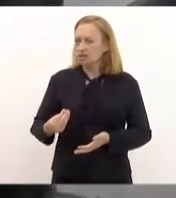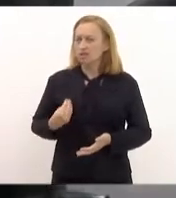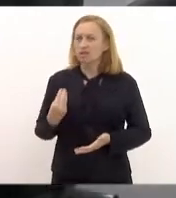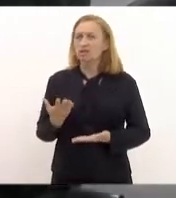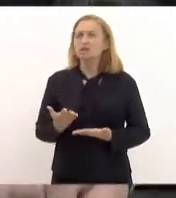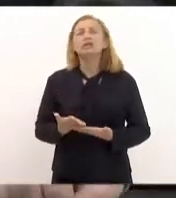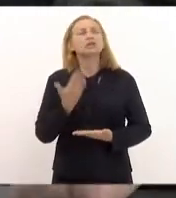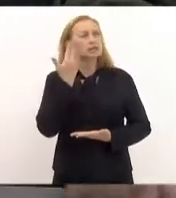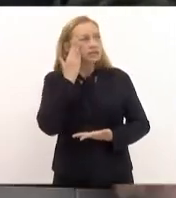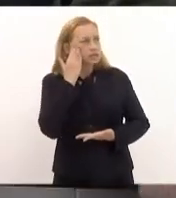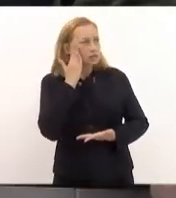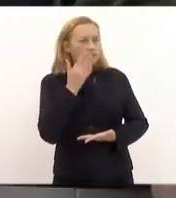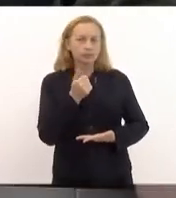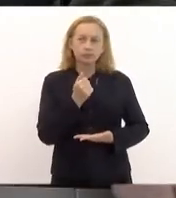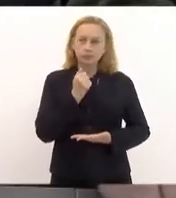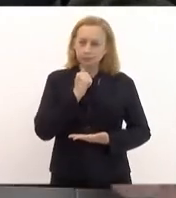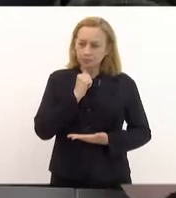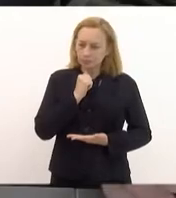só,